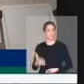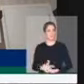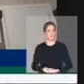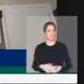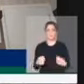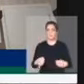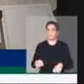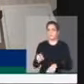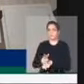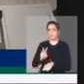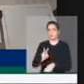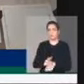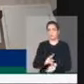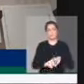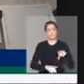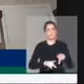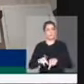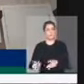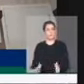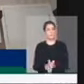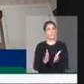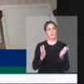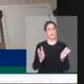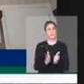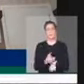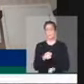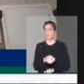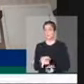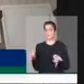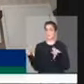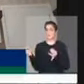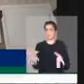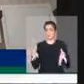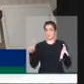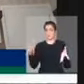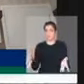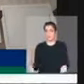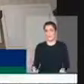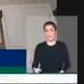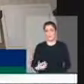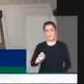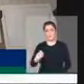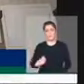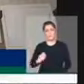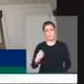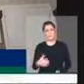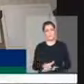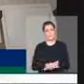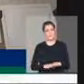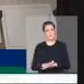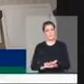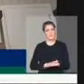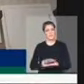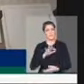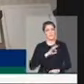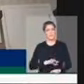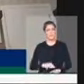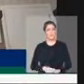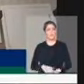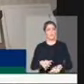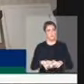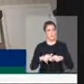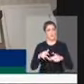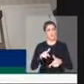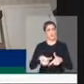proteger as famílias que vão ficar no bar no na maduro na amargura sem ter como sobreviver que a crise econômica